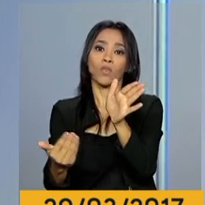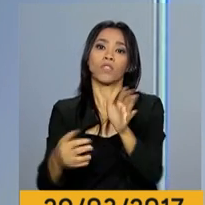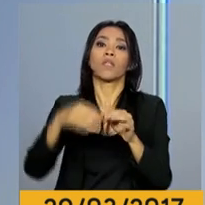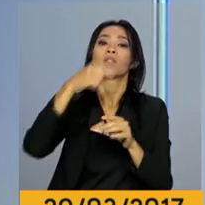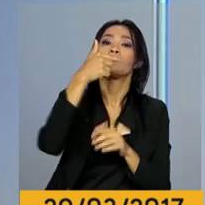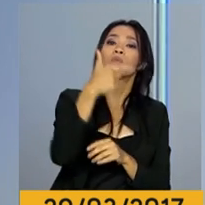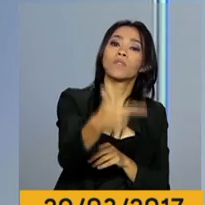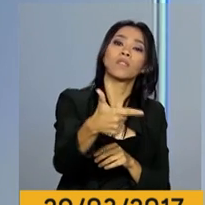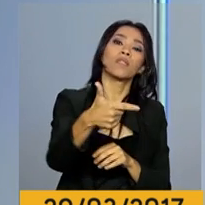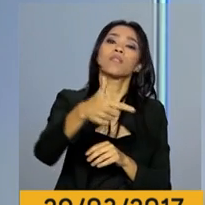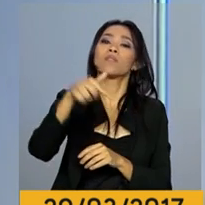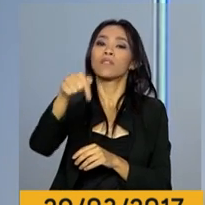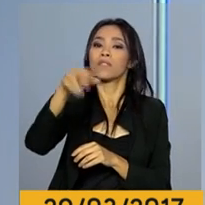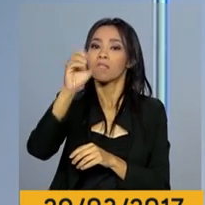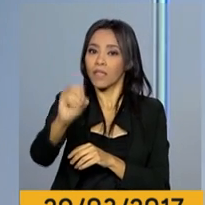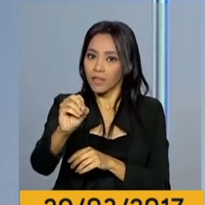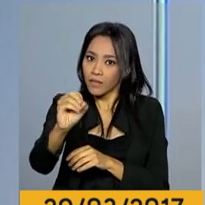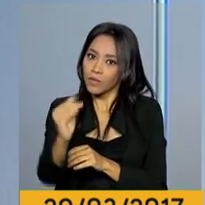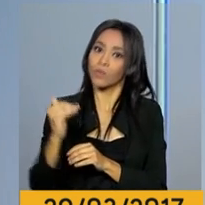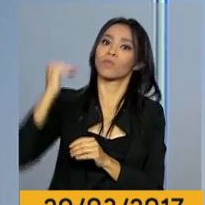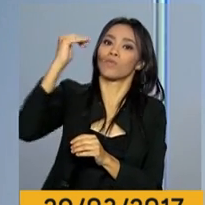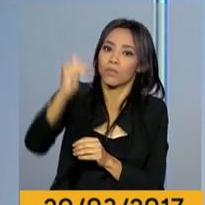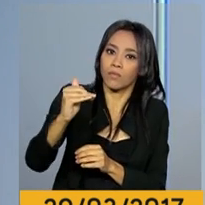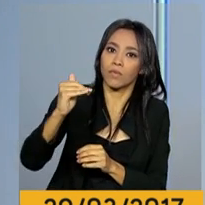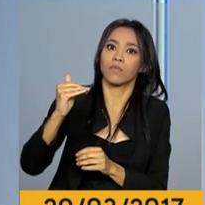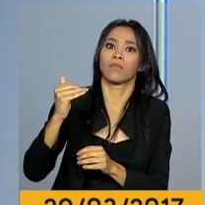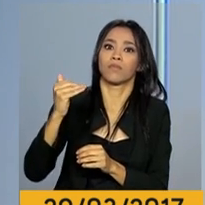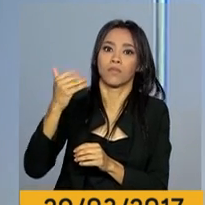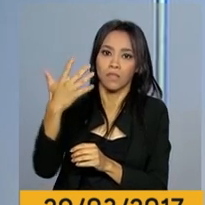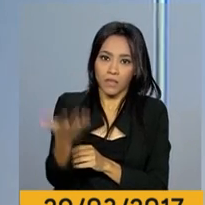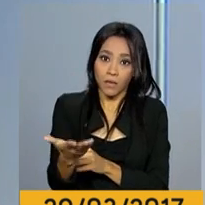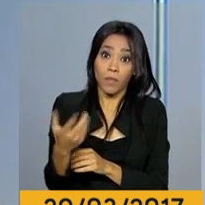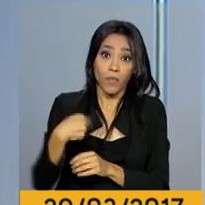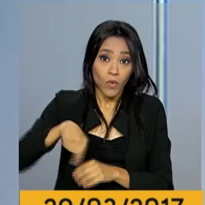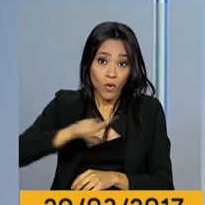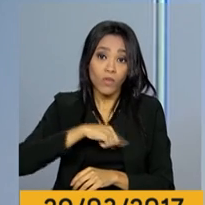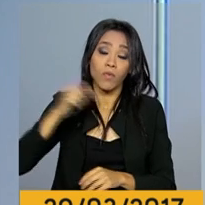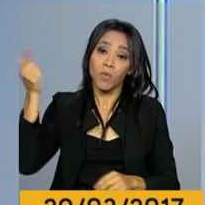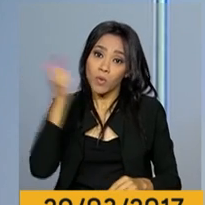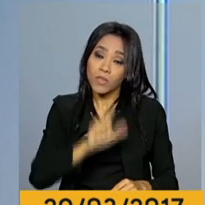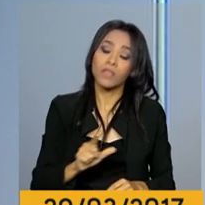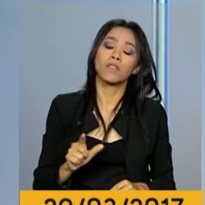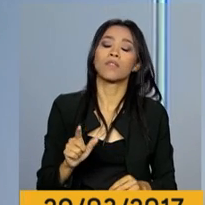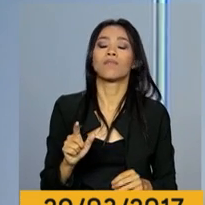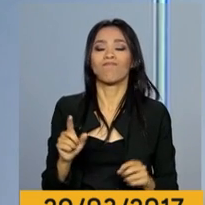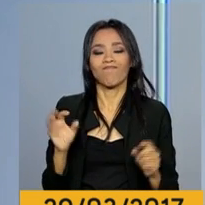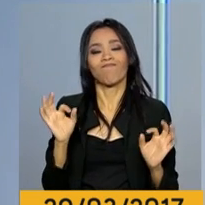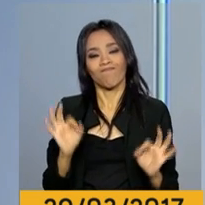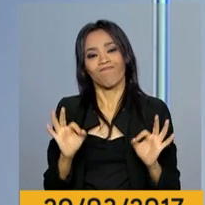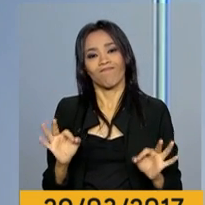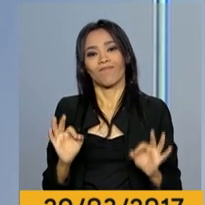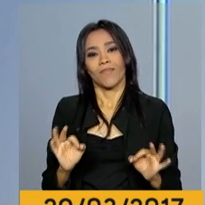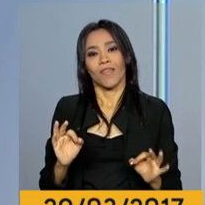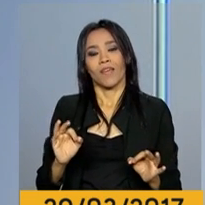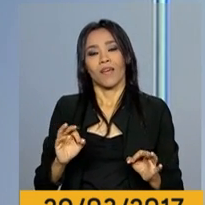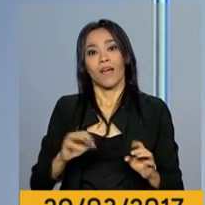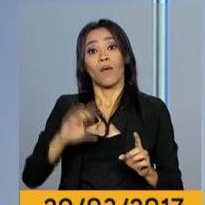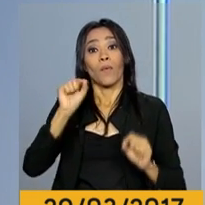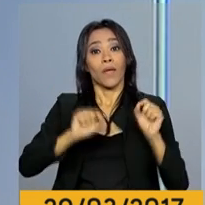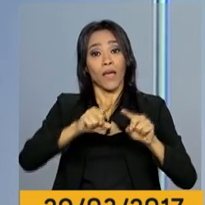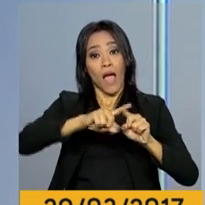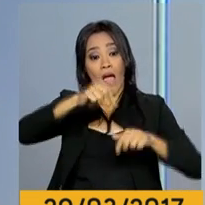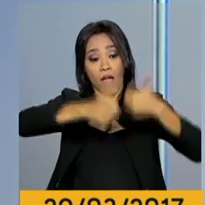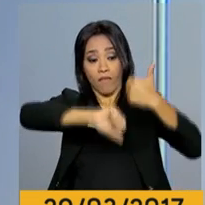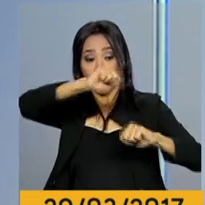negativos sendo certo que quando nós chegarmos aos 40 menos 40 nas rede queremos por inteiro o grau de investimento que